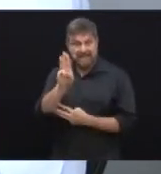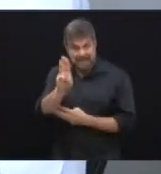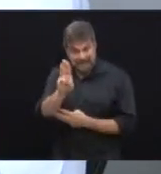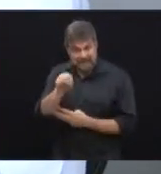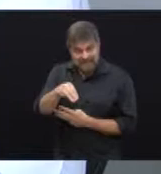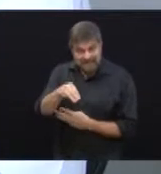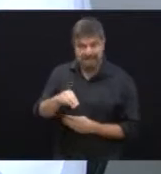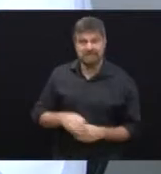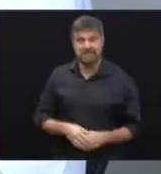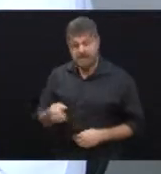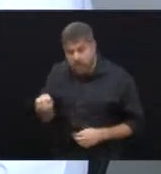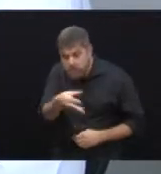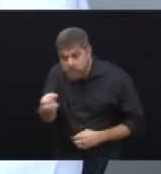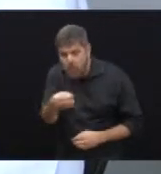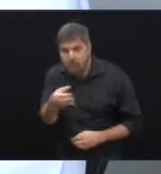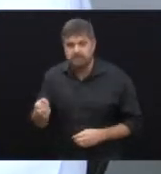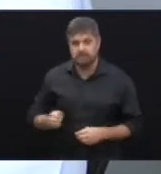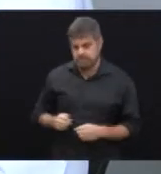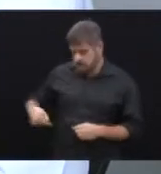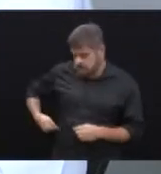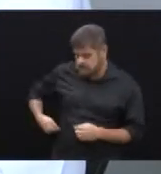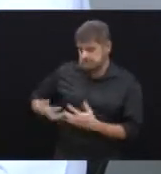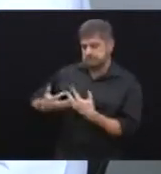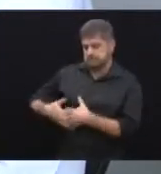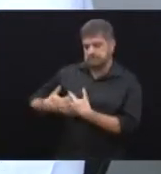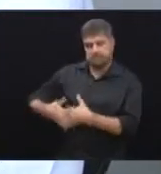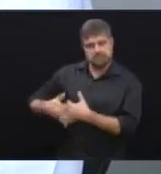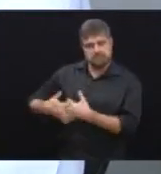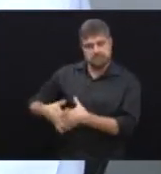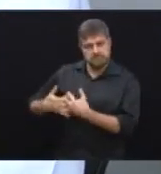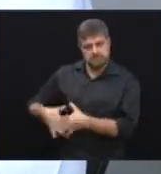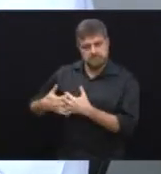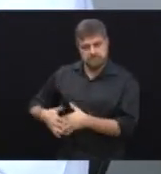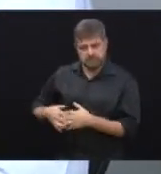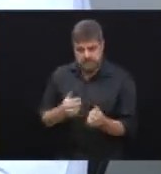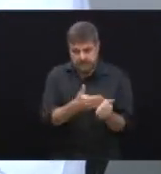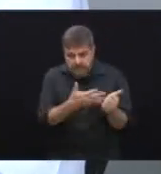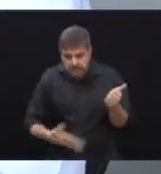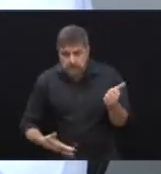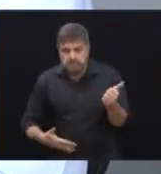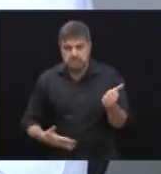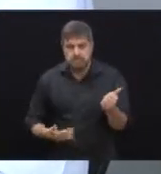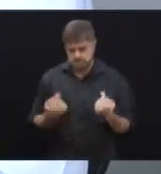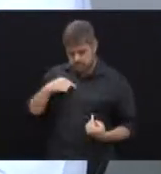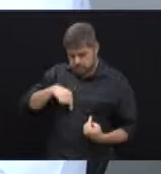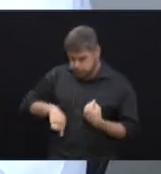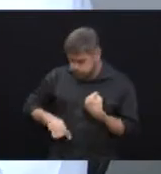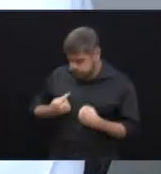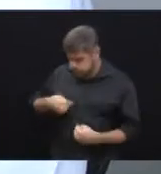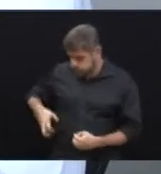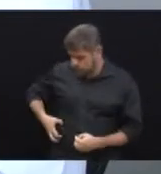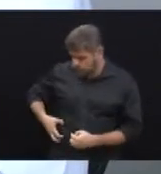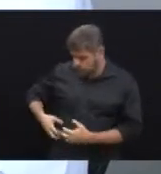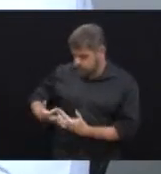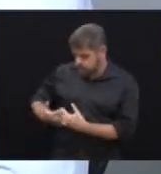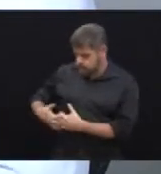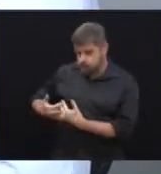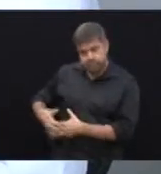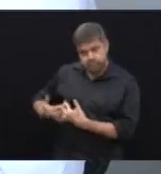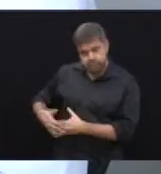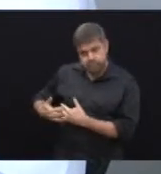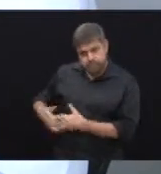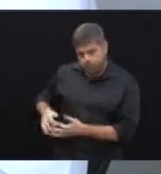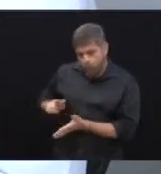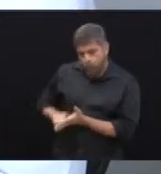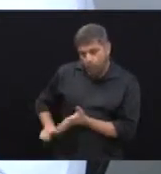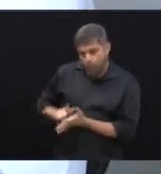pessoa. Aí esse rim vai funcionar e vai fazer as vezes de limpeza do sangue